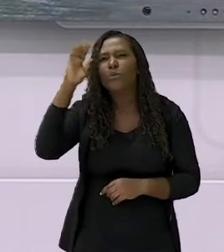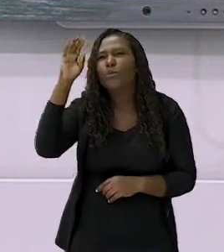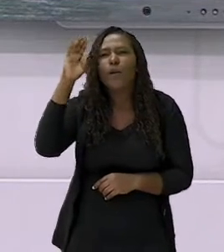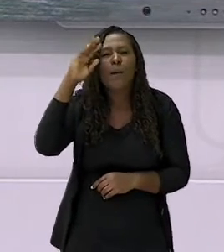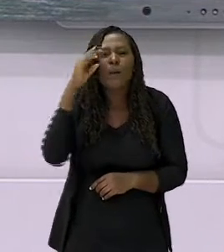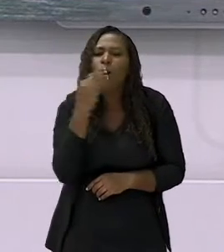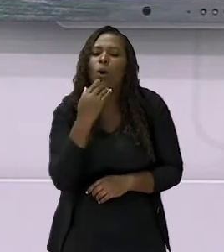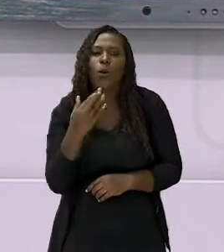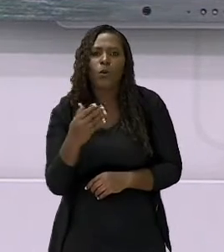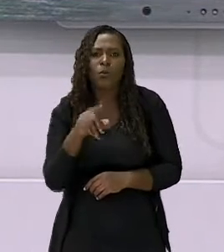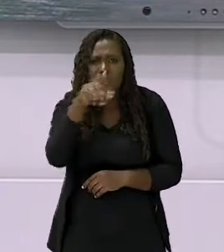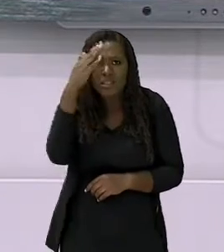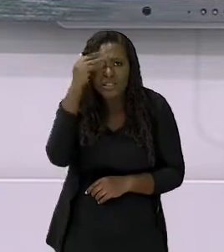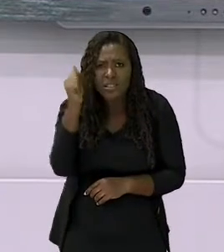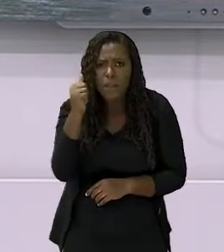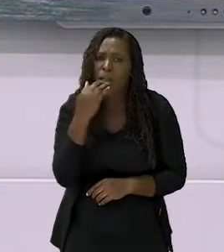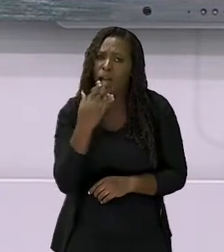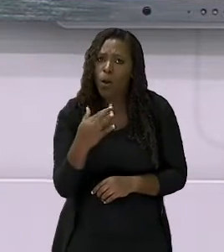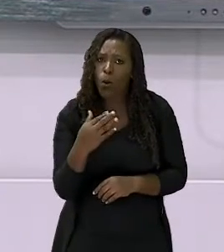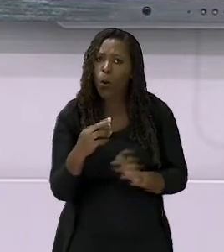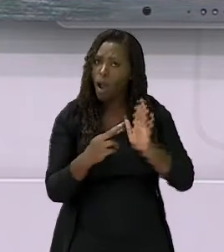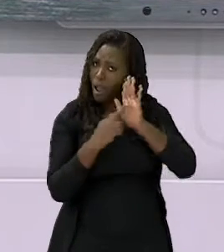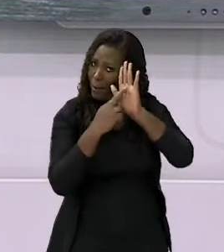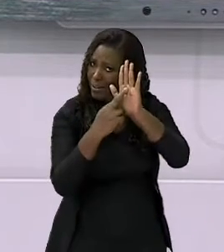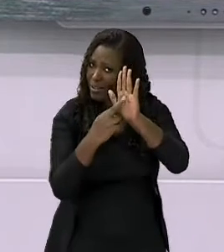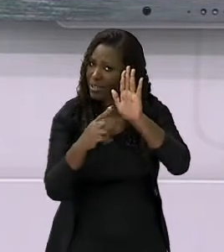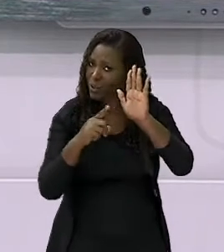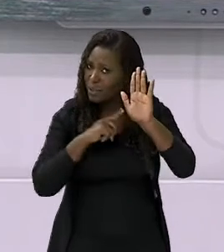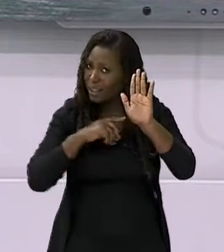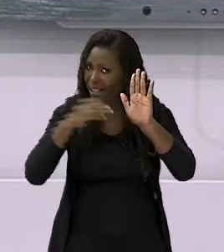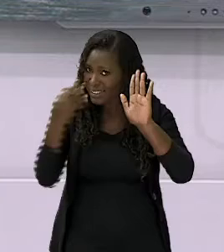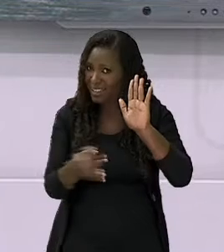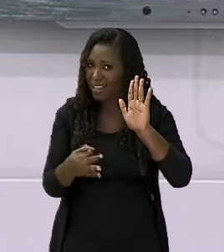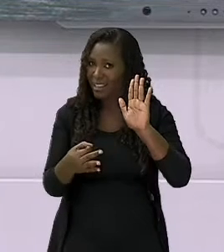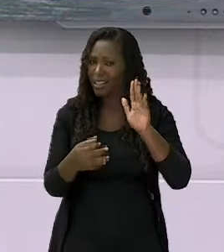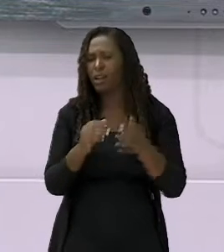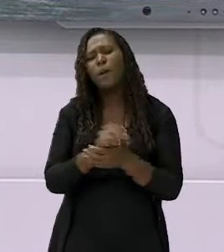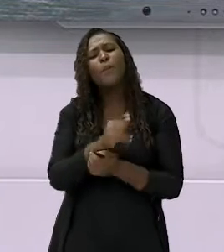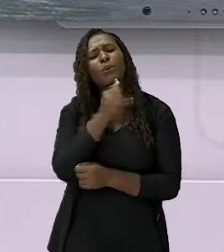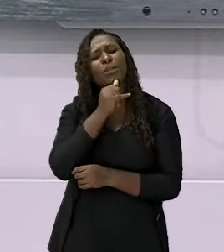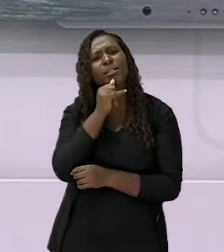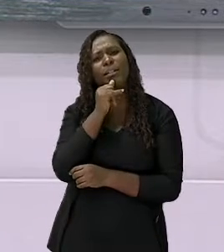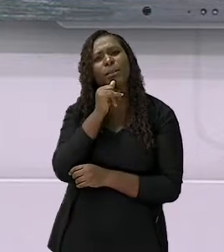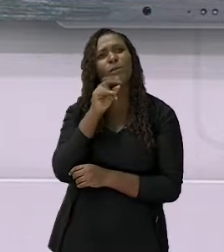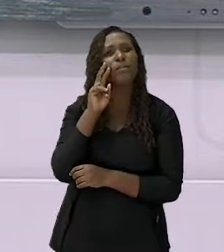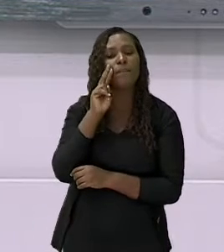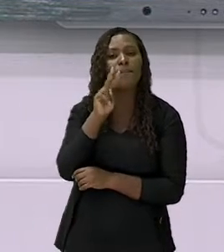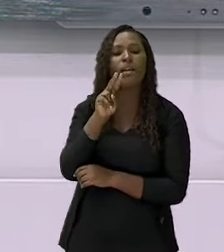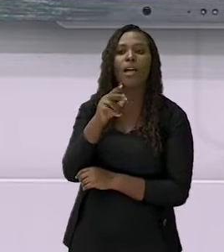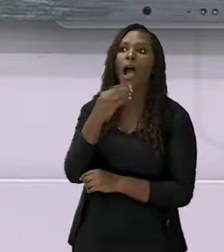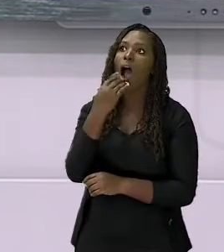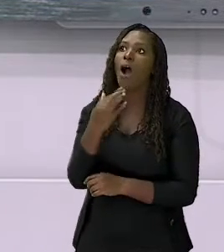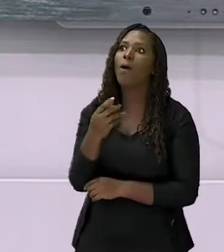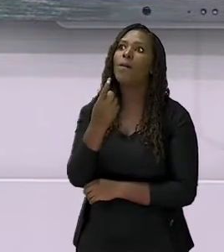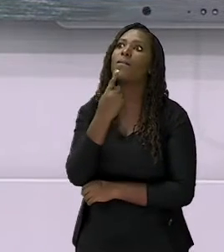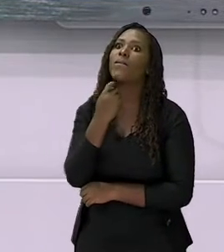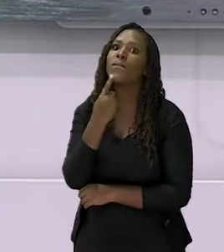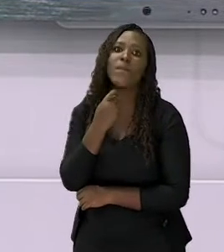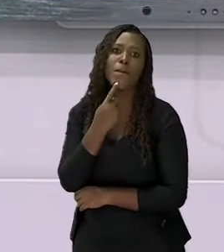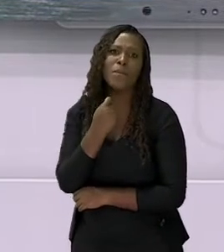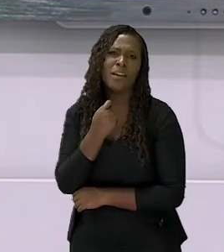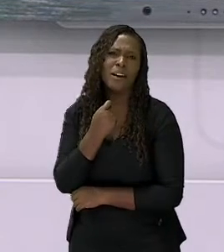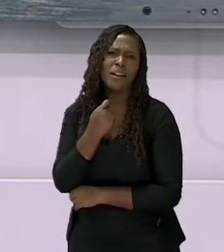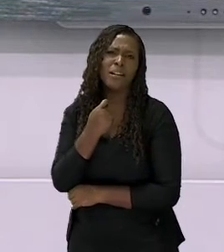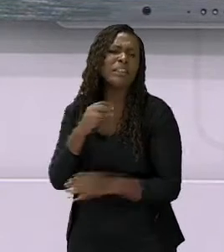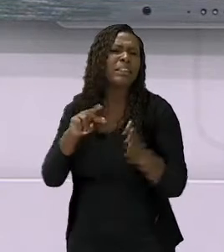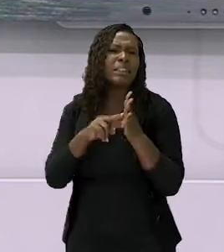representa algo? Por exemplo, quando você olha para o vermelho, o que você imagina com o vermelho? O que a cor vermelha